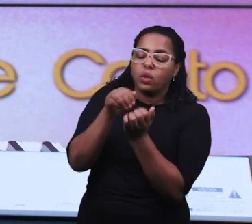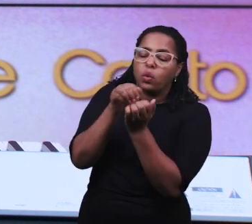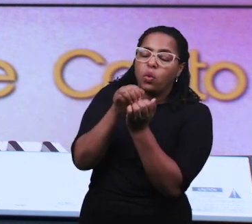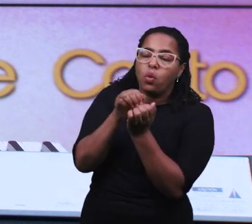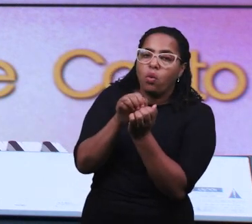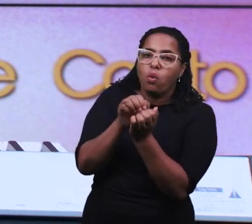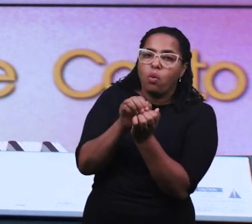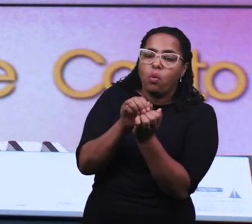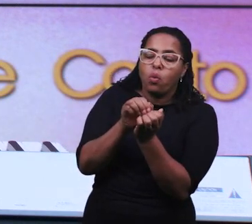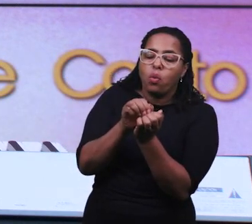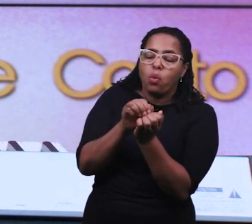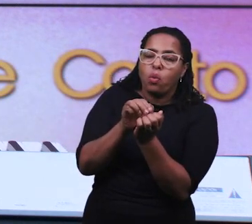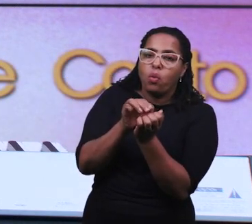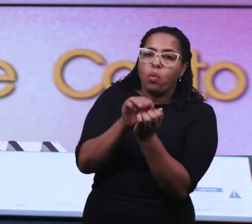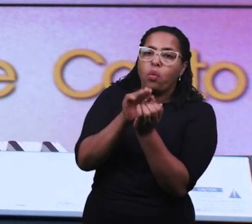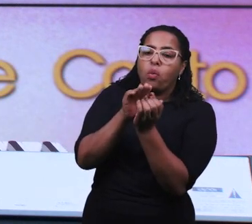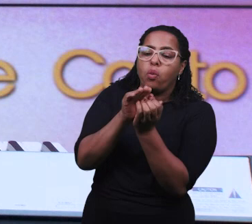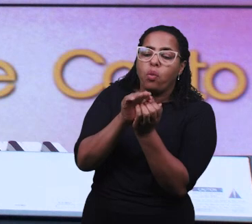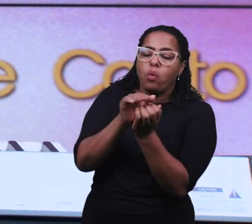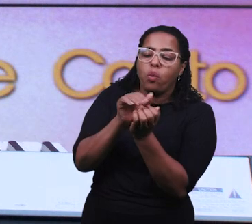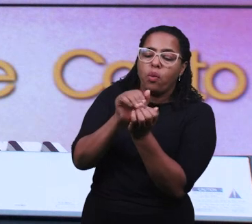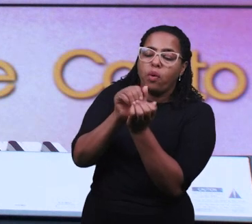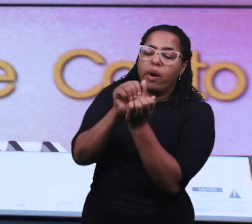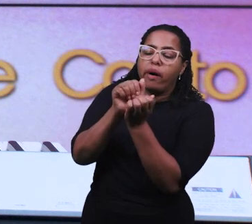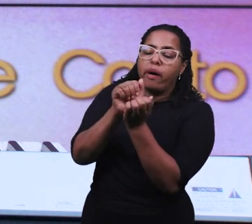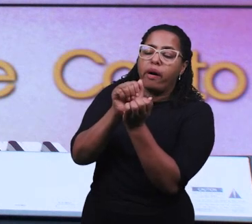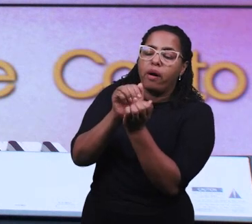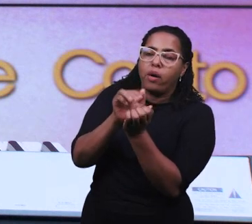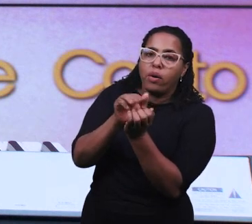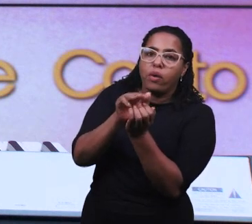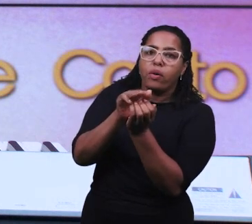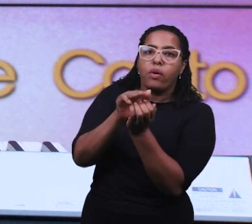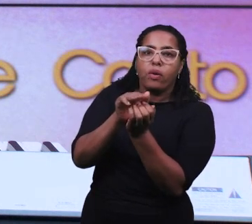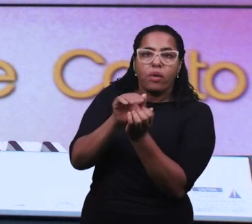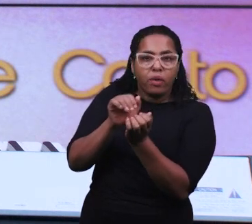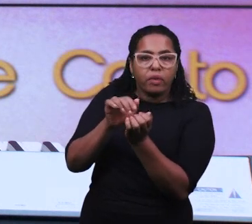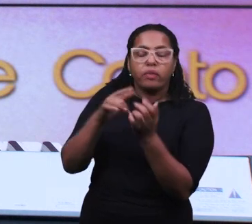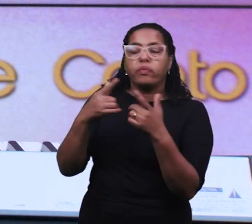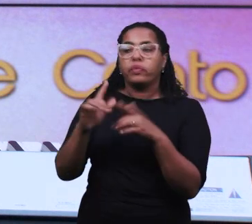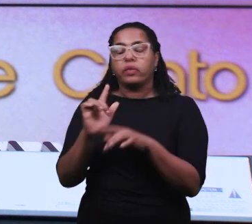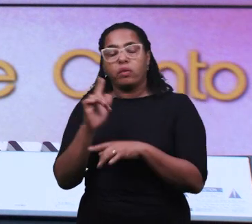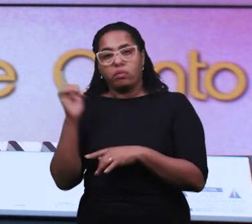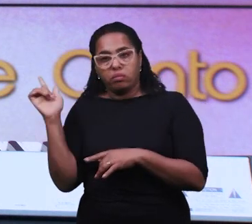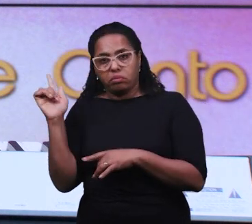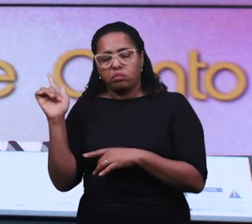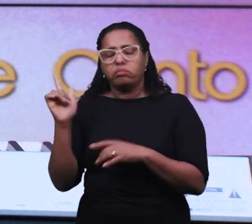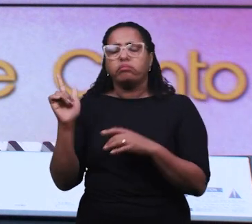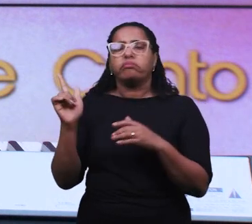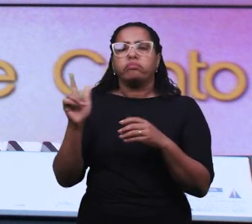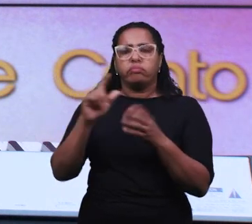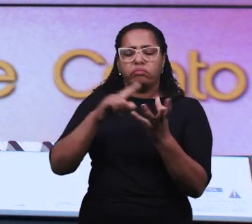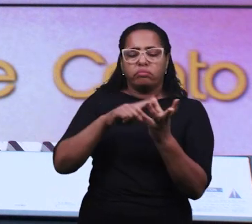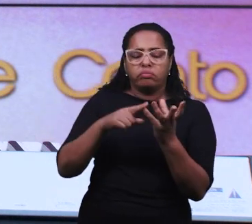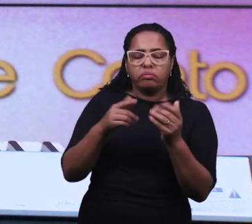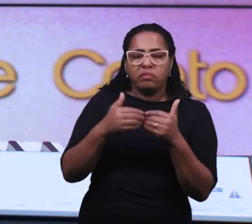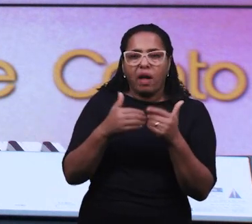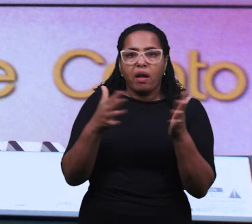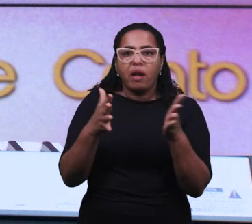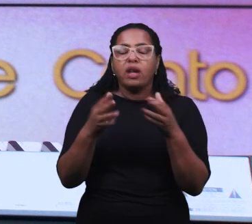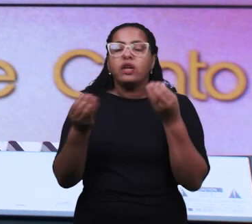posições diferentes. Isso é importante de nós estudarmos. Da mesma maneira, vamos voltar aqui nas vogais abertas,